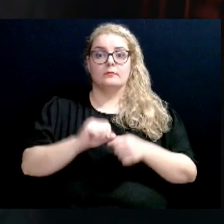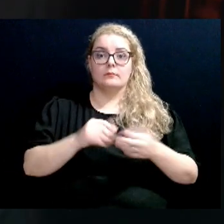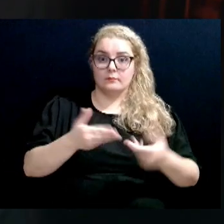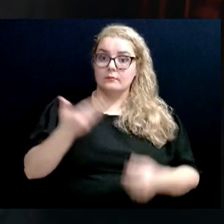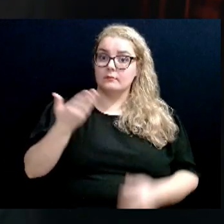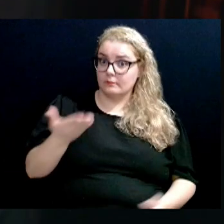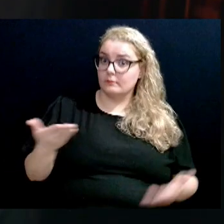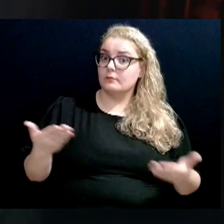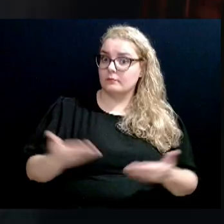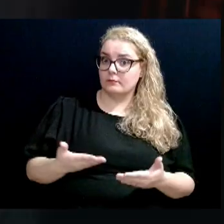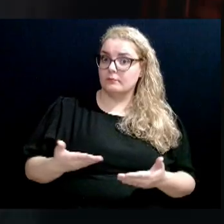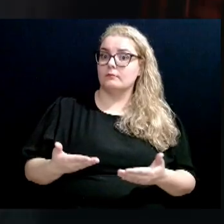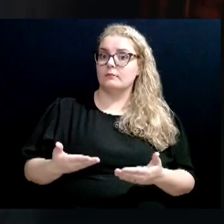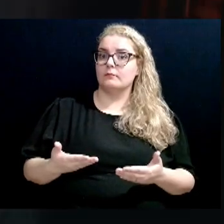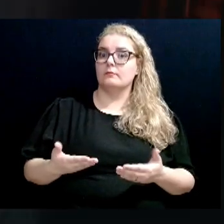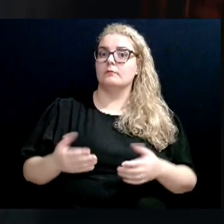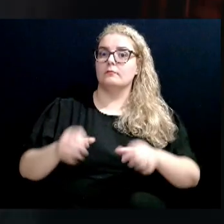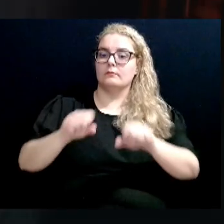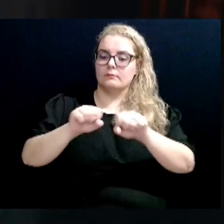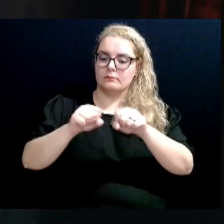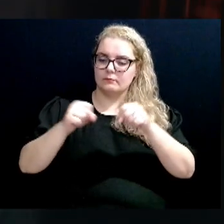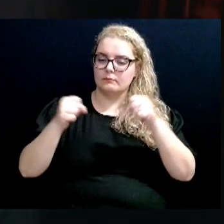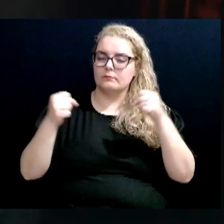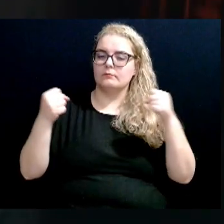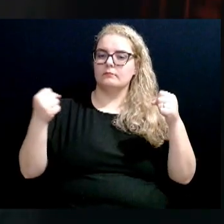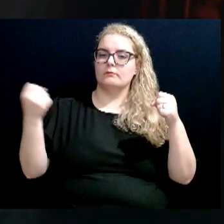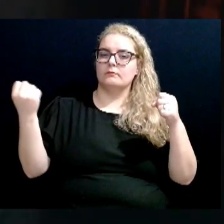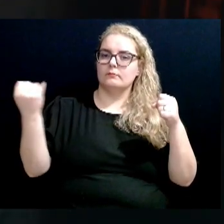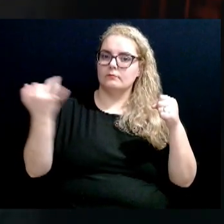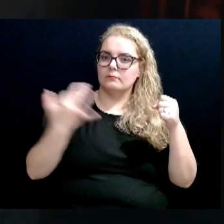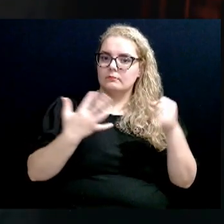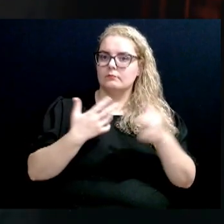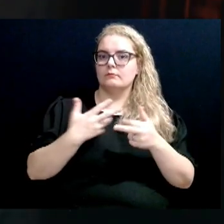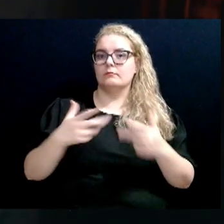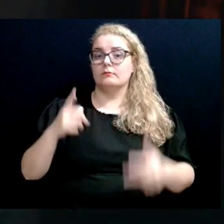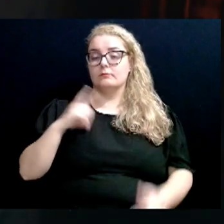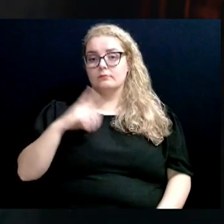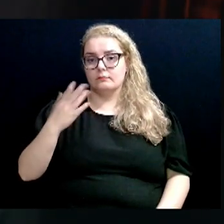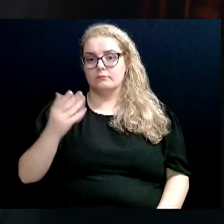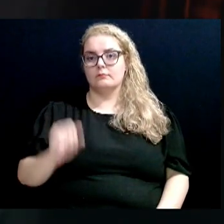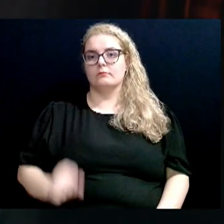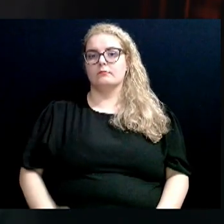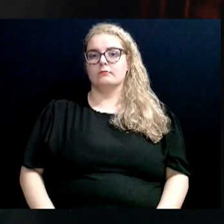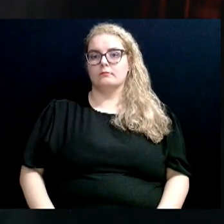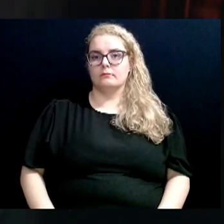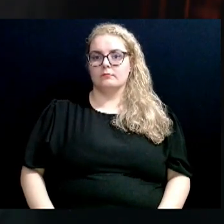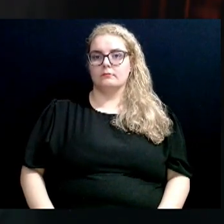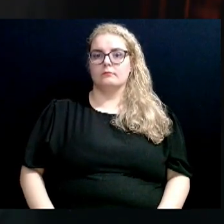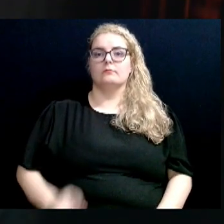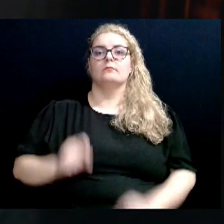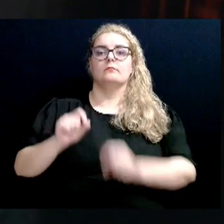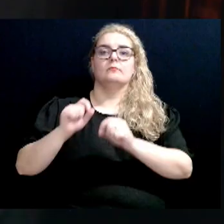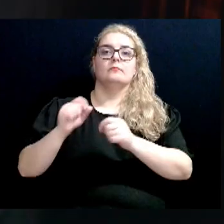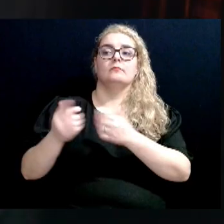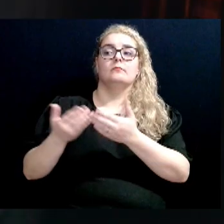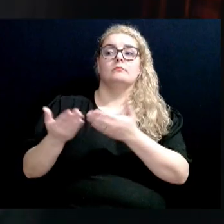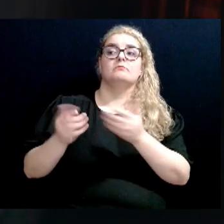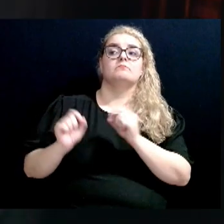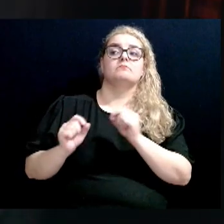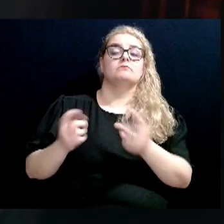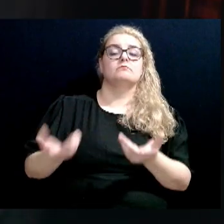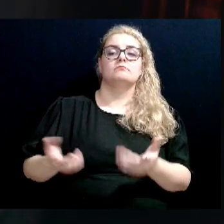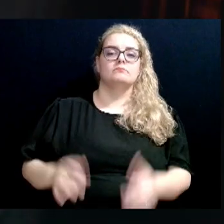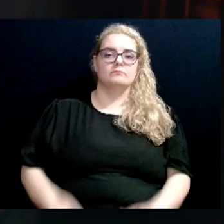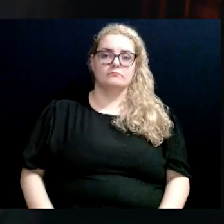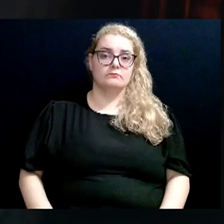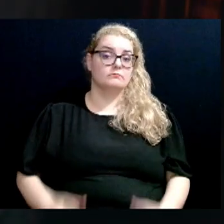seu armário, veja quanta coisa você tem aí, dá uma olhadinha para que serve cada coisa, né? E de repente, entre em contato aí